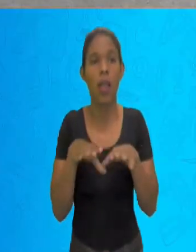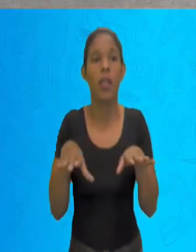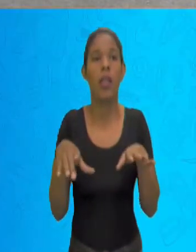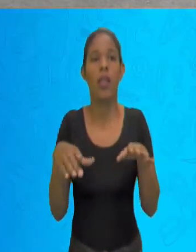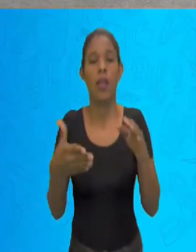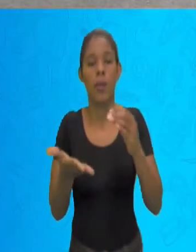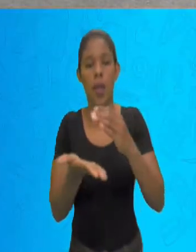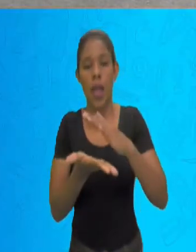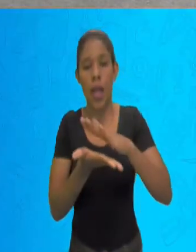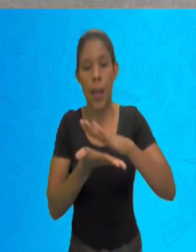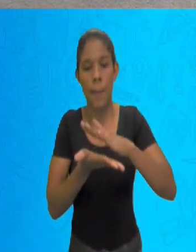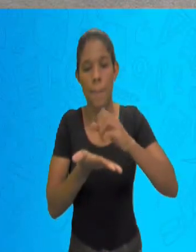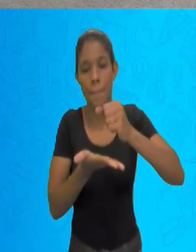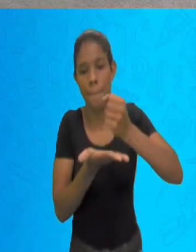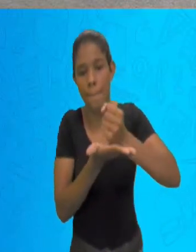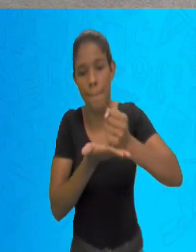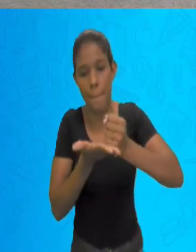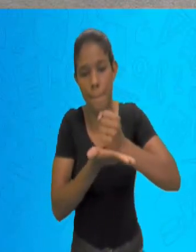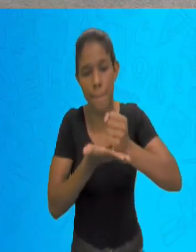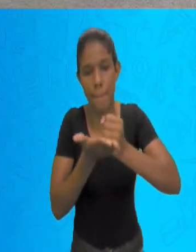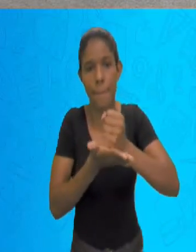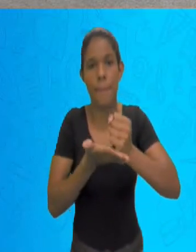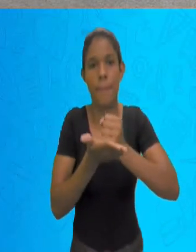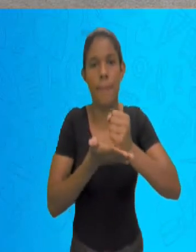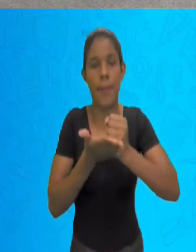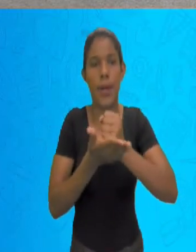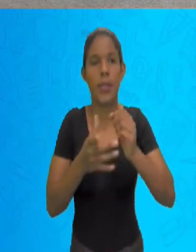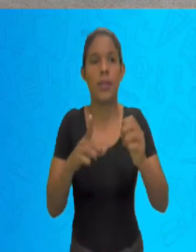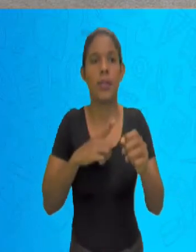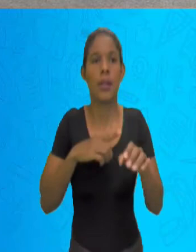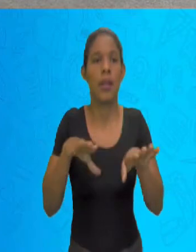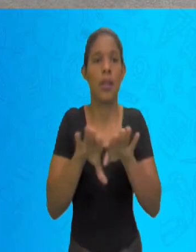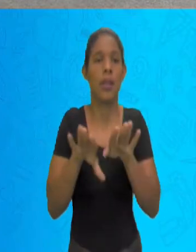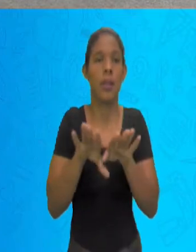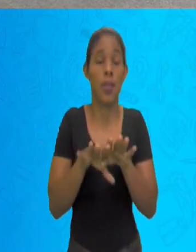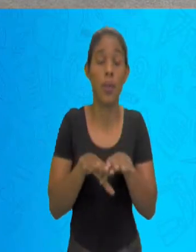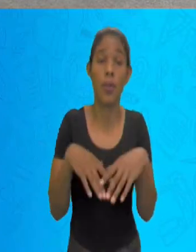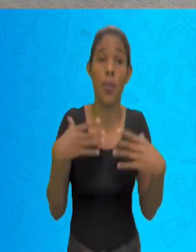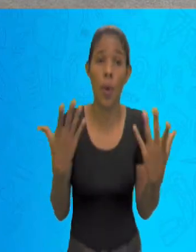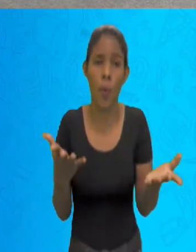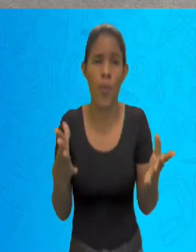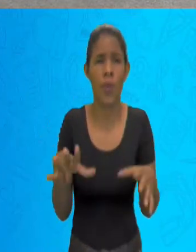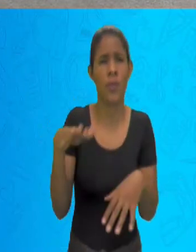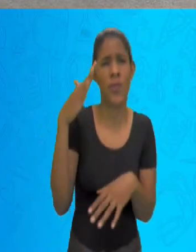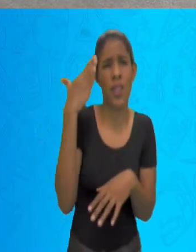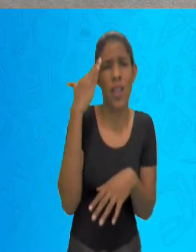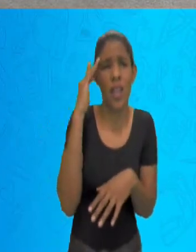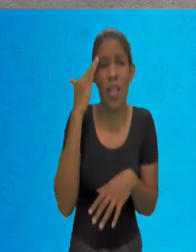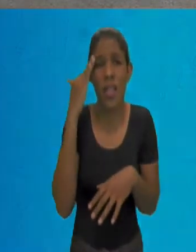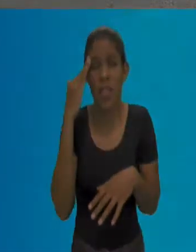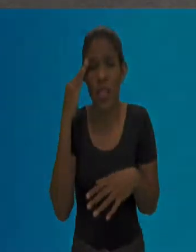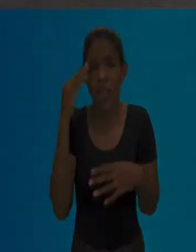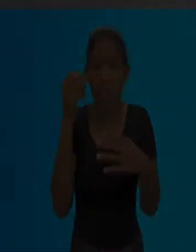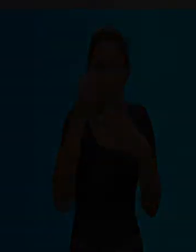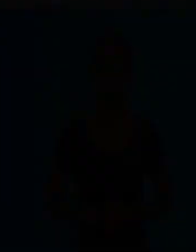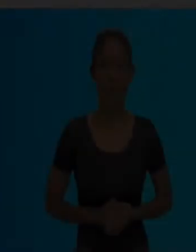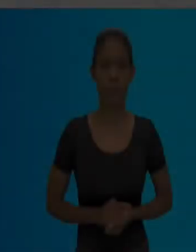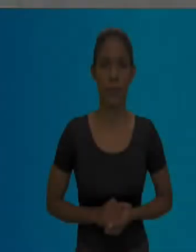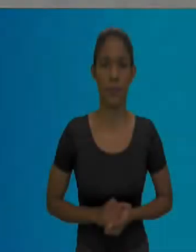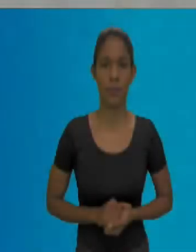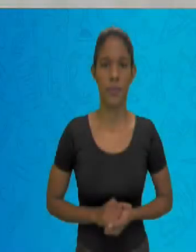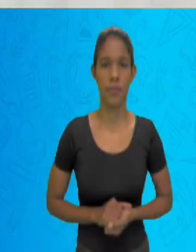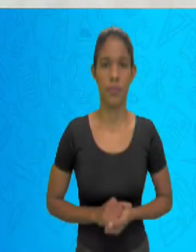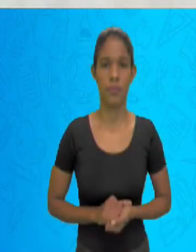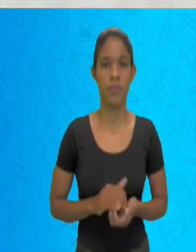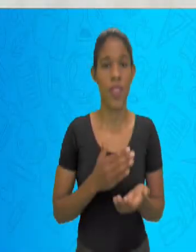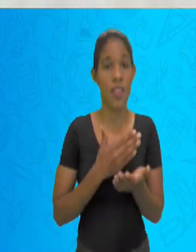nós vamos entender esses elementos agora com um exemplo. Vamos lá? Agora nós vamos usar a nossa caixinha.